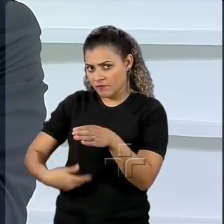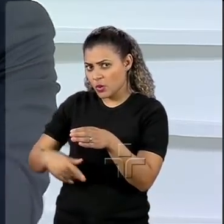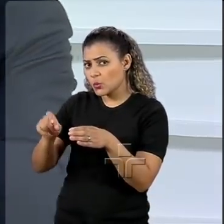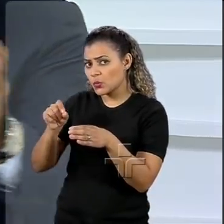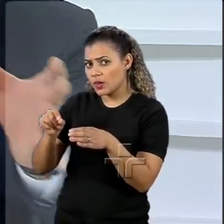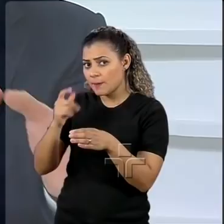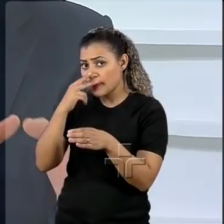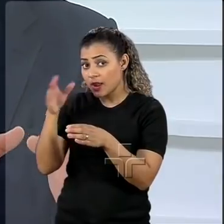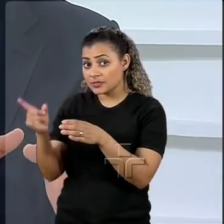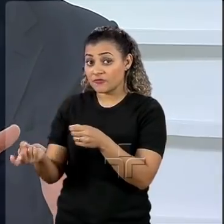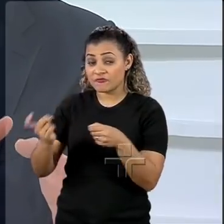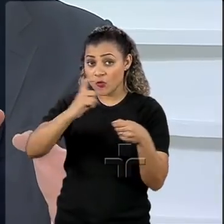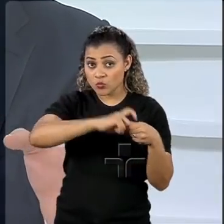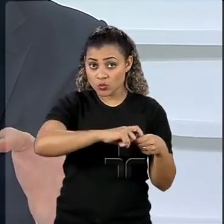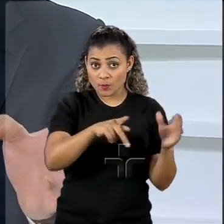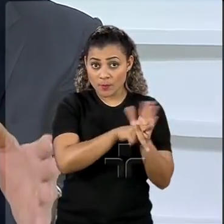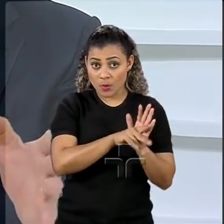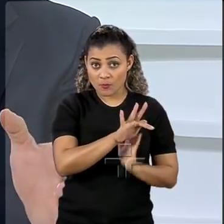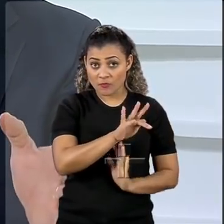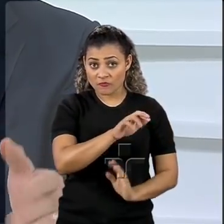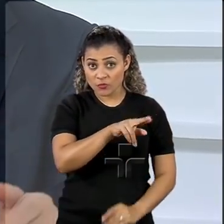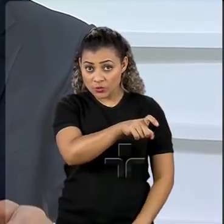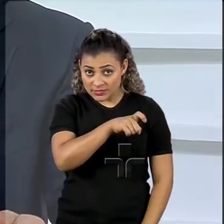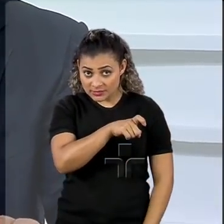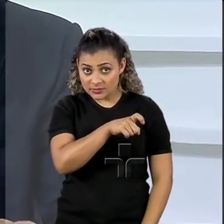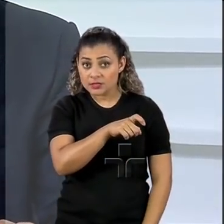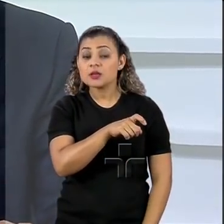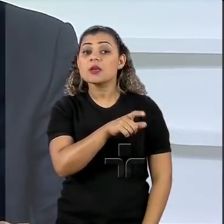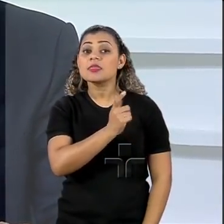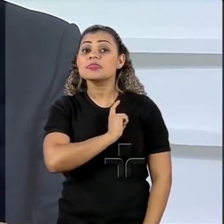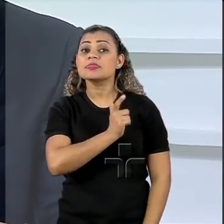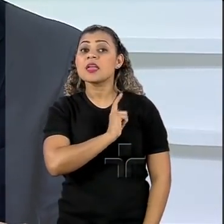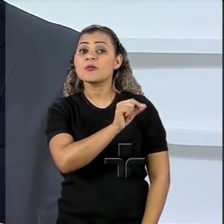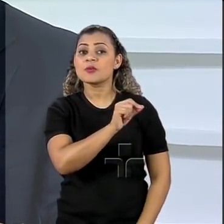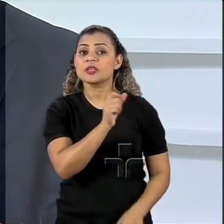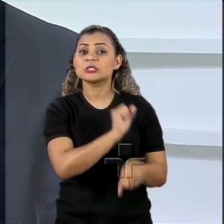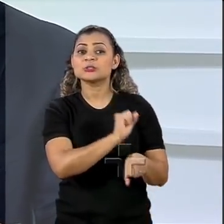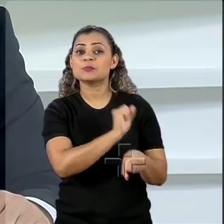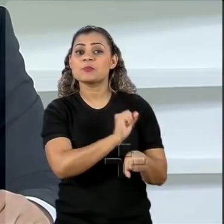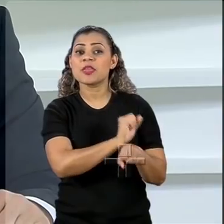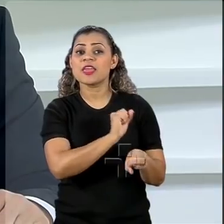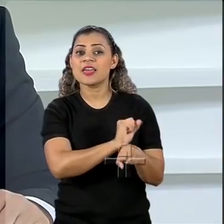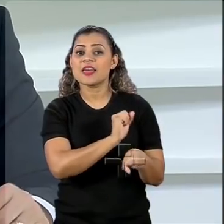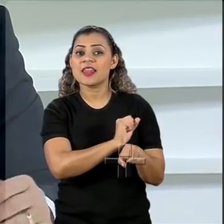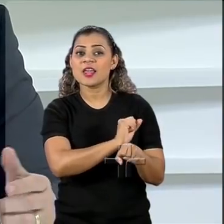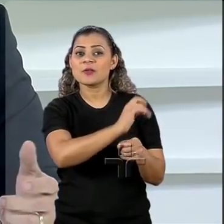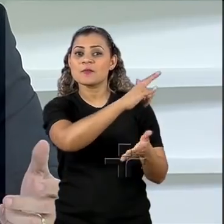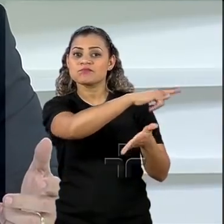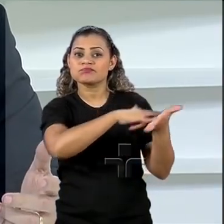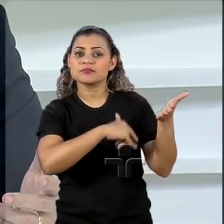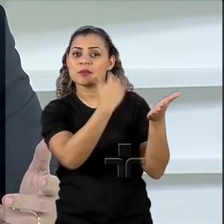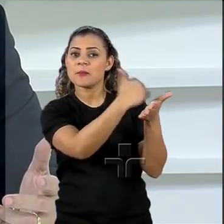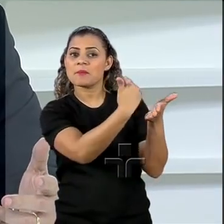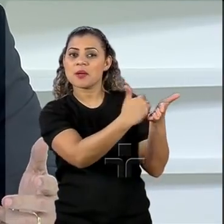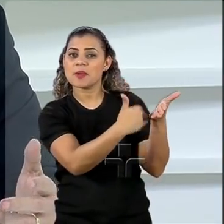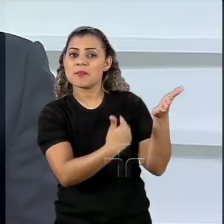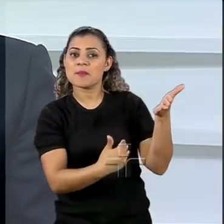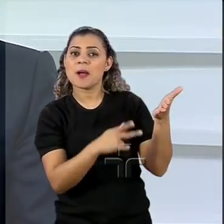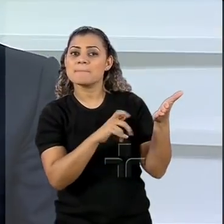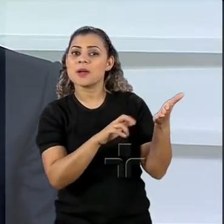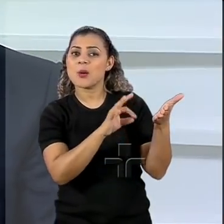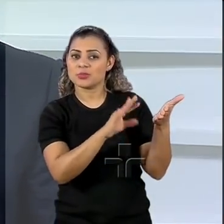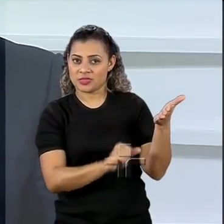agora voltou para o ministro Fux e está aguardando justamente a pauta. Né? Mas ser demorar incluído tanto na tempo, pauta de não é julgamento. muito salutar, né?